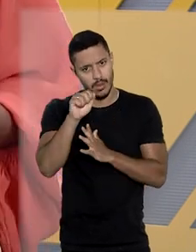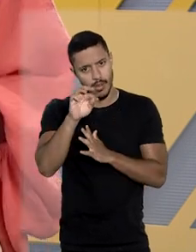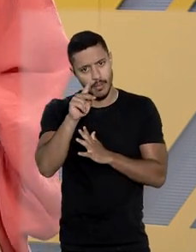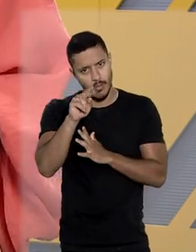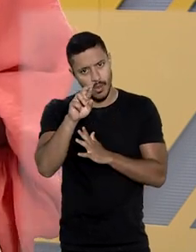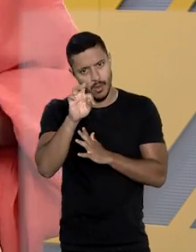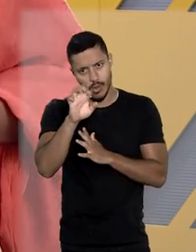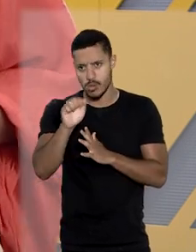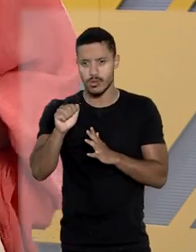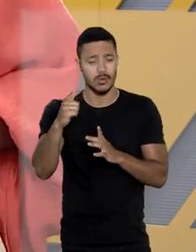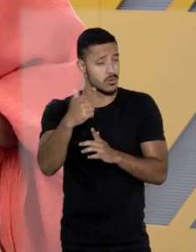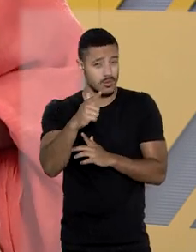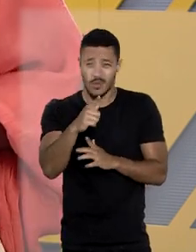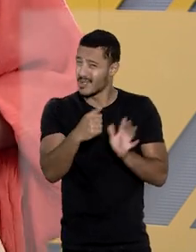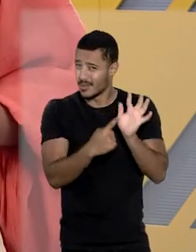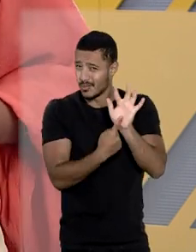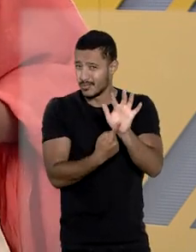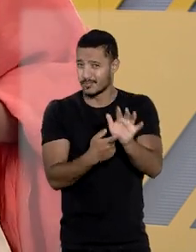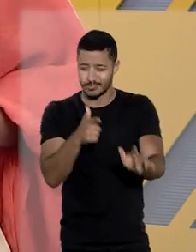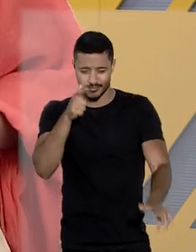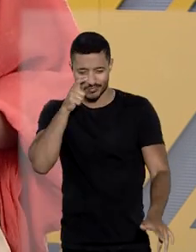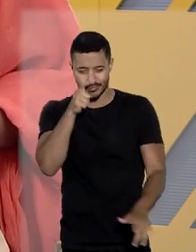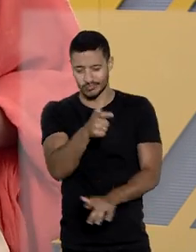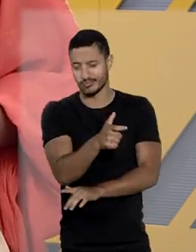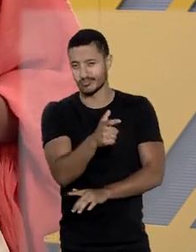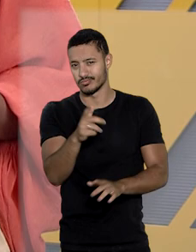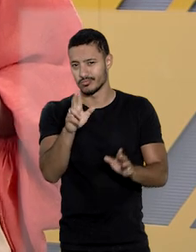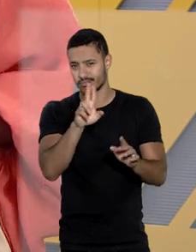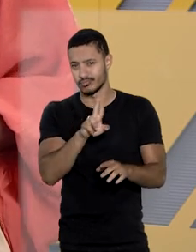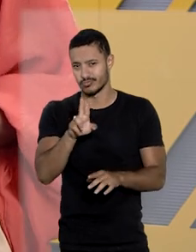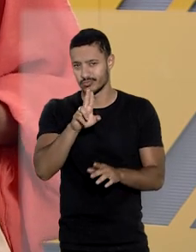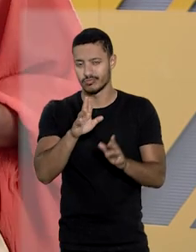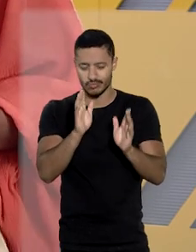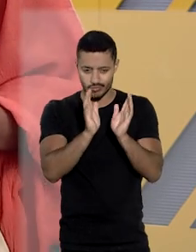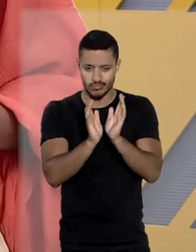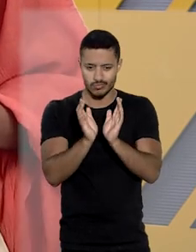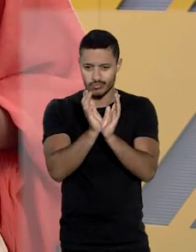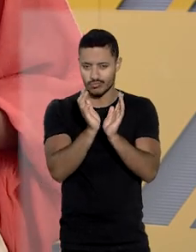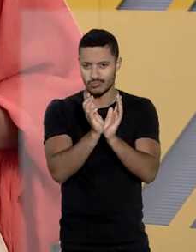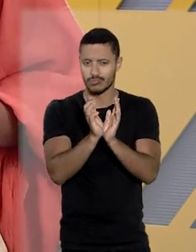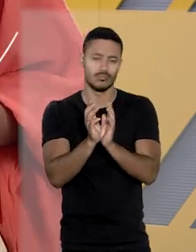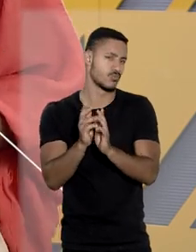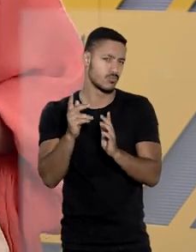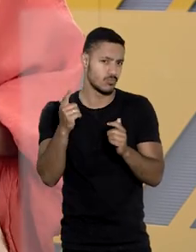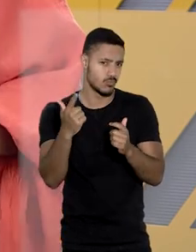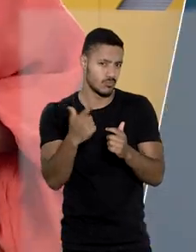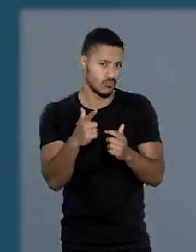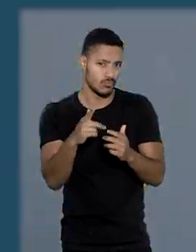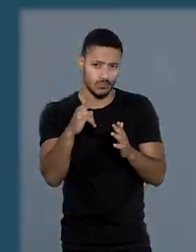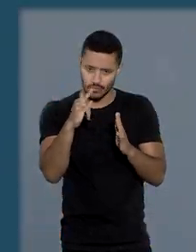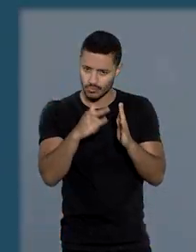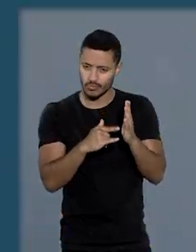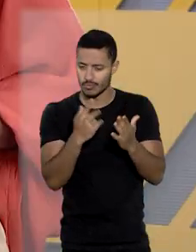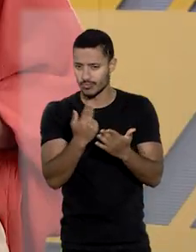válido, não há indicação de interesse da União, pois não houve falsificação de passaporte.